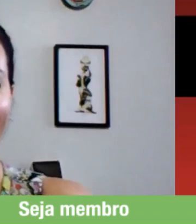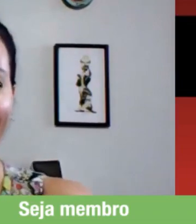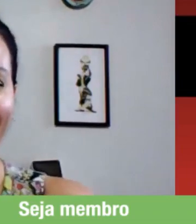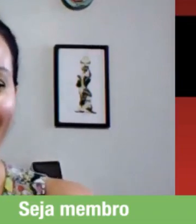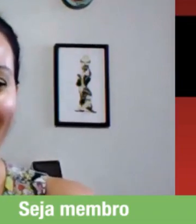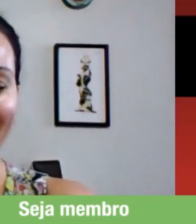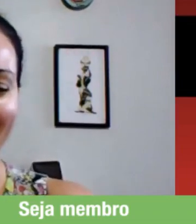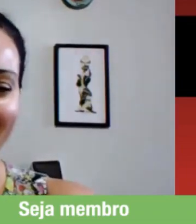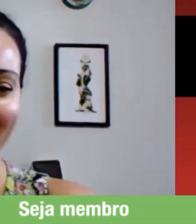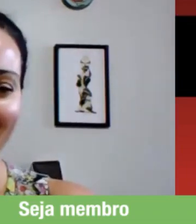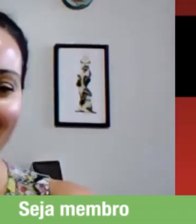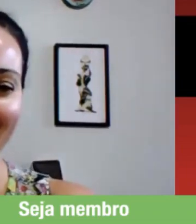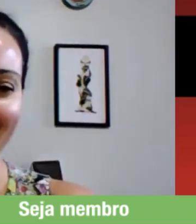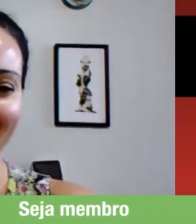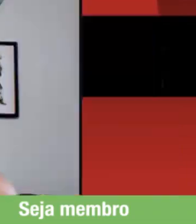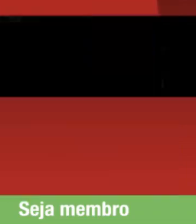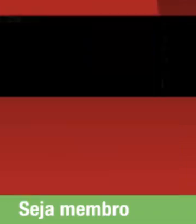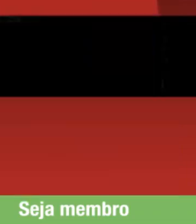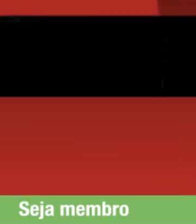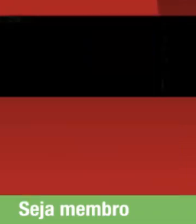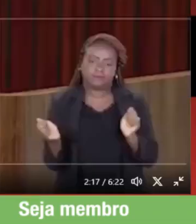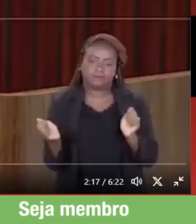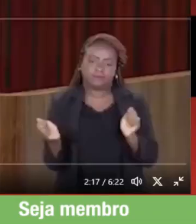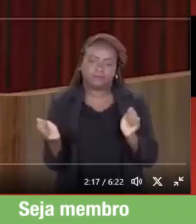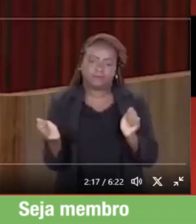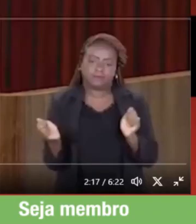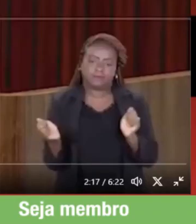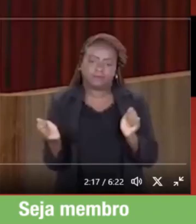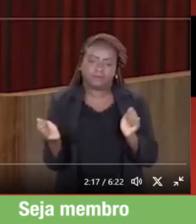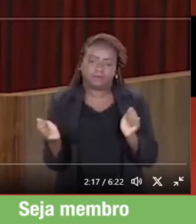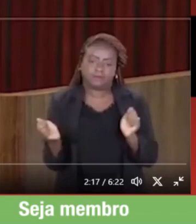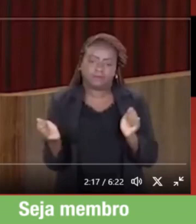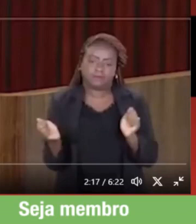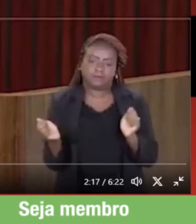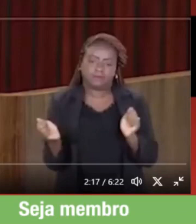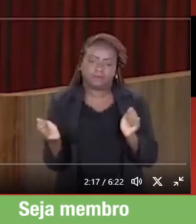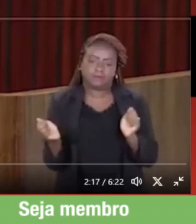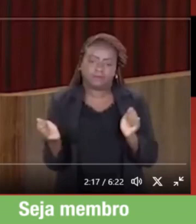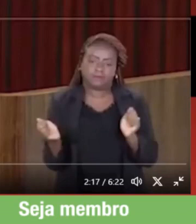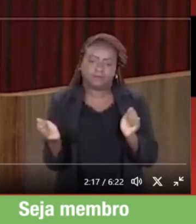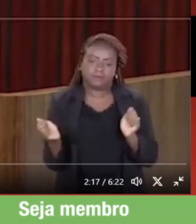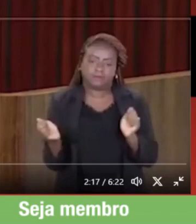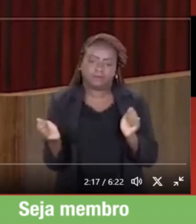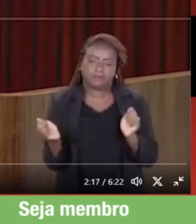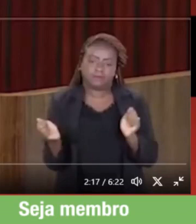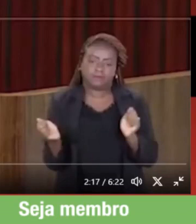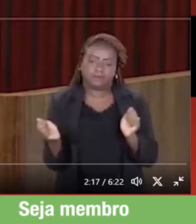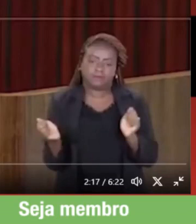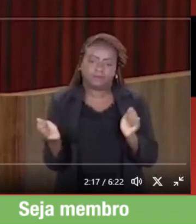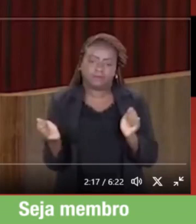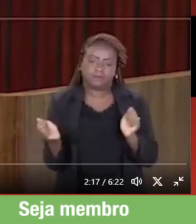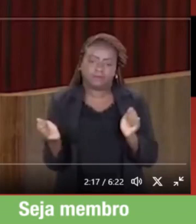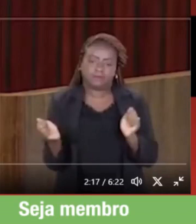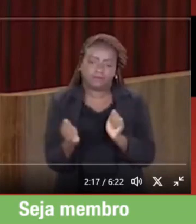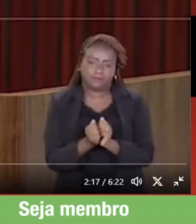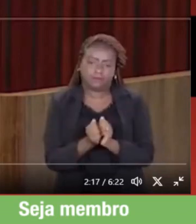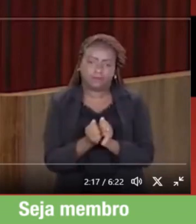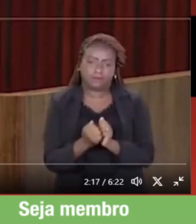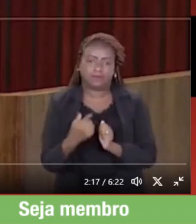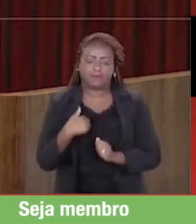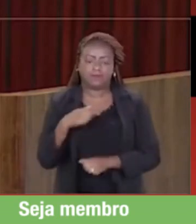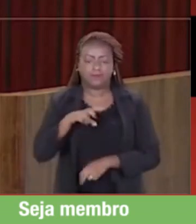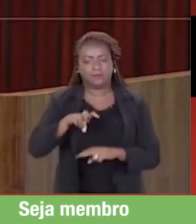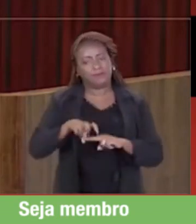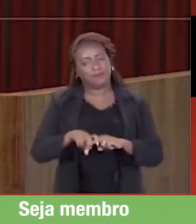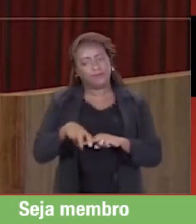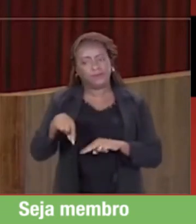Vamos voltar. Estou muito feliz e emocionada também. Me sinto representada nesse momento. Eu